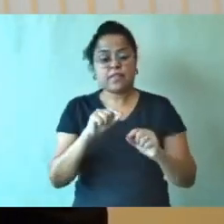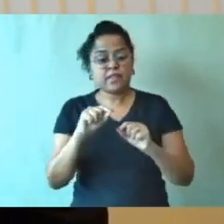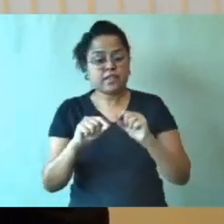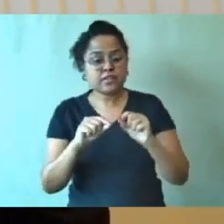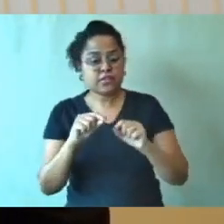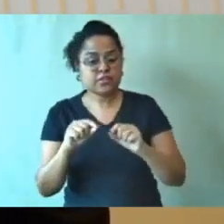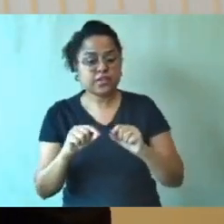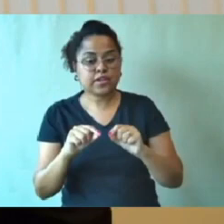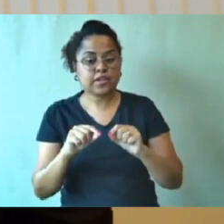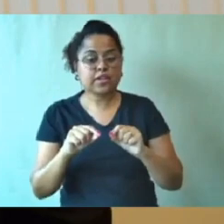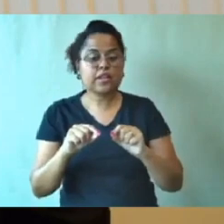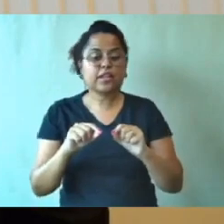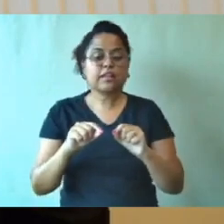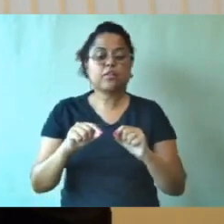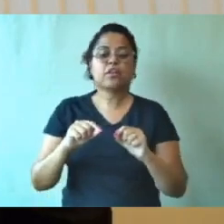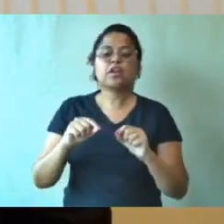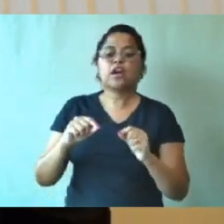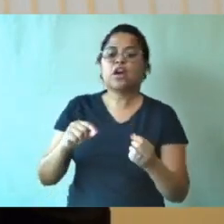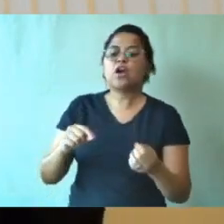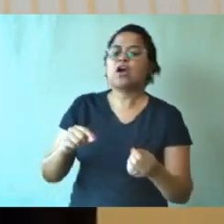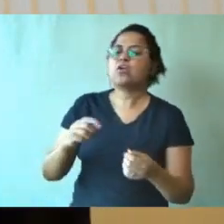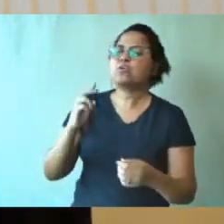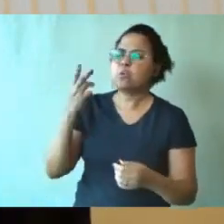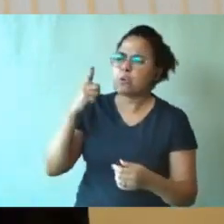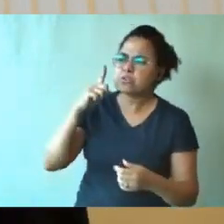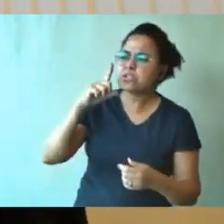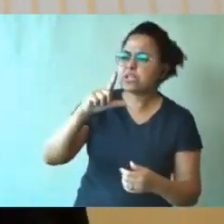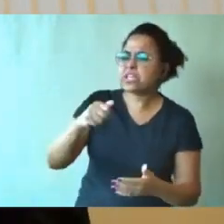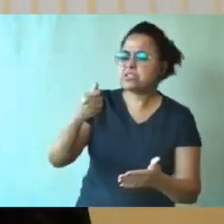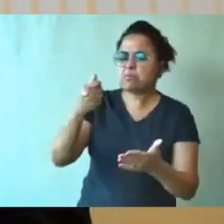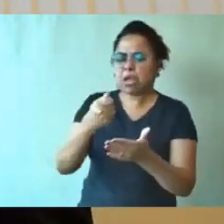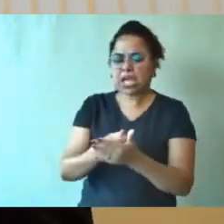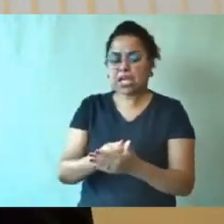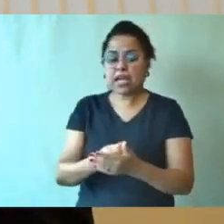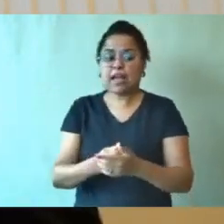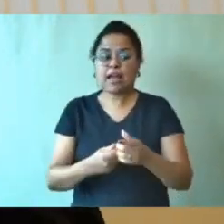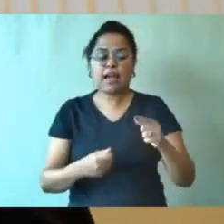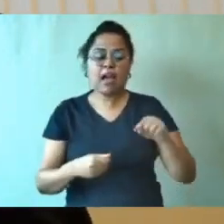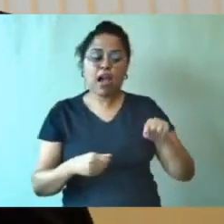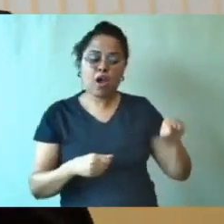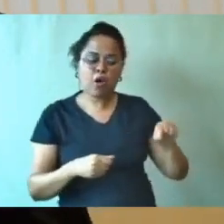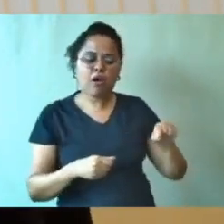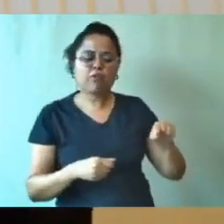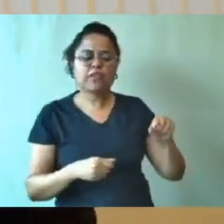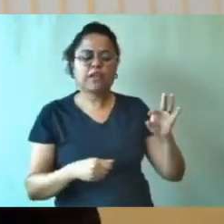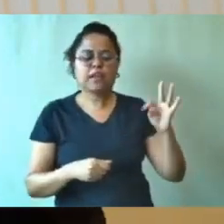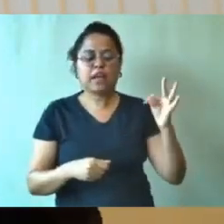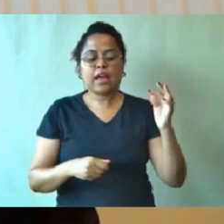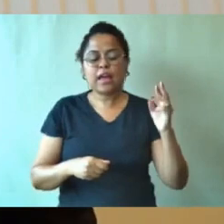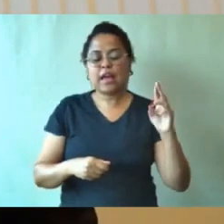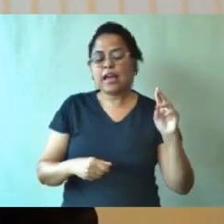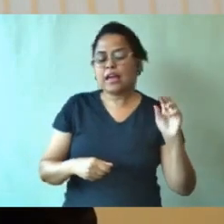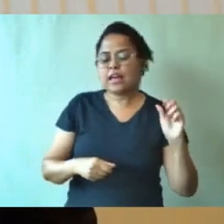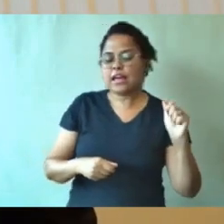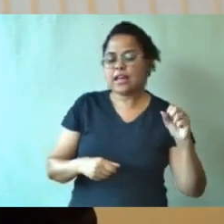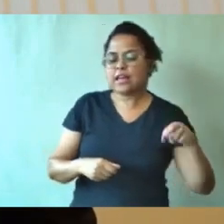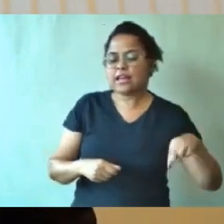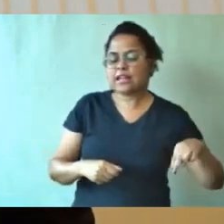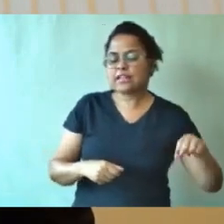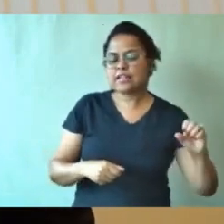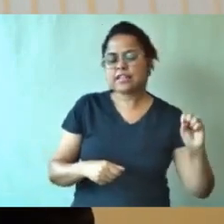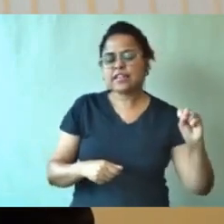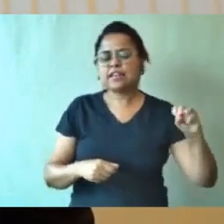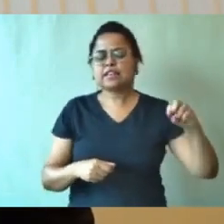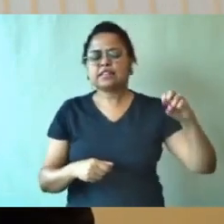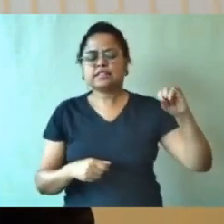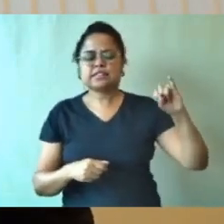minha dívida com o grupo Transimão. Aí começamos uma negociação, sempre nosso grupo com cada um. Eu com o grupo Torres e